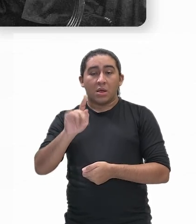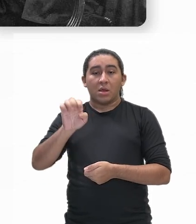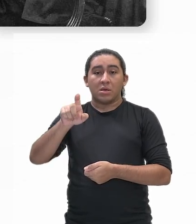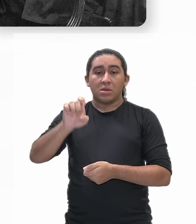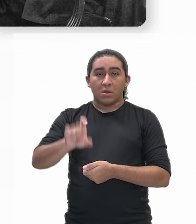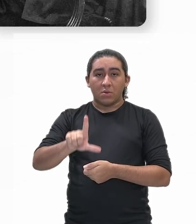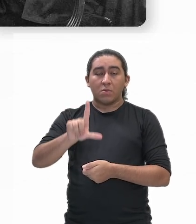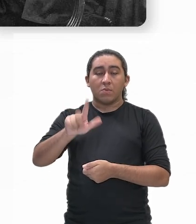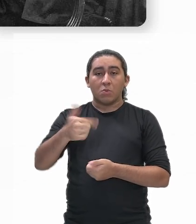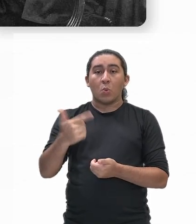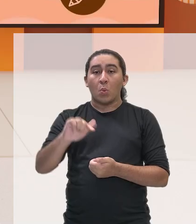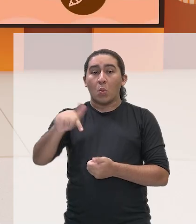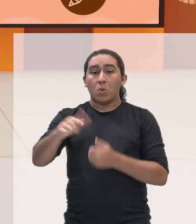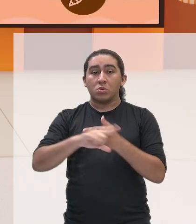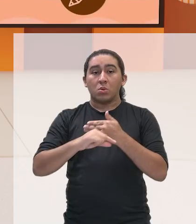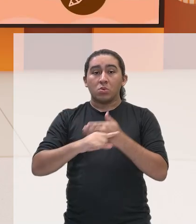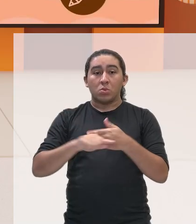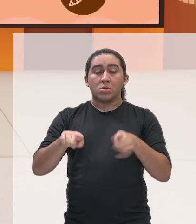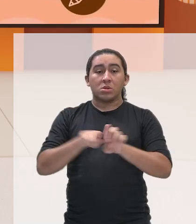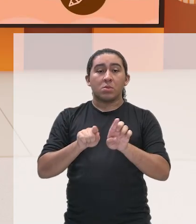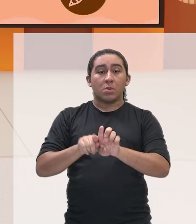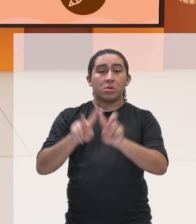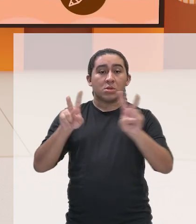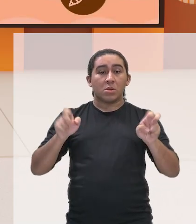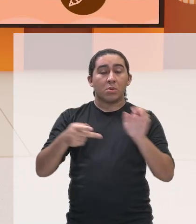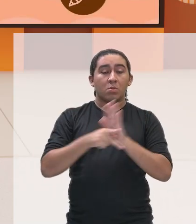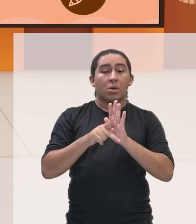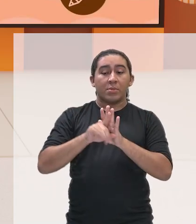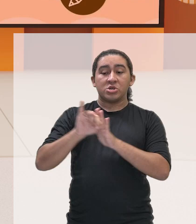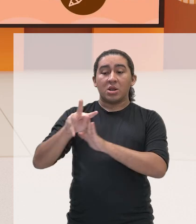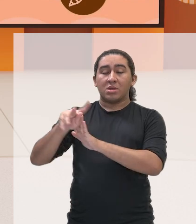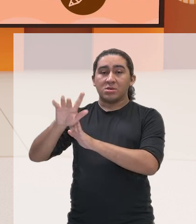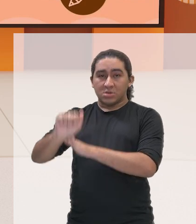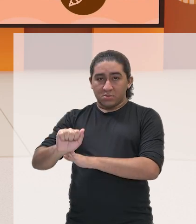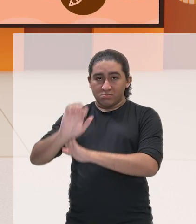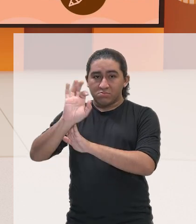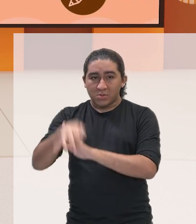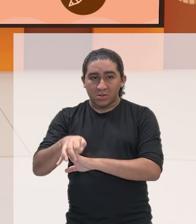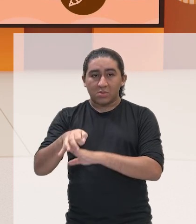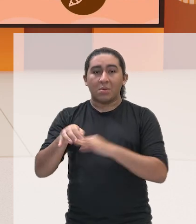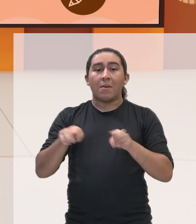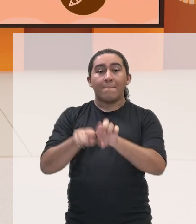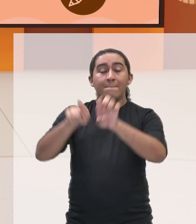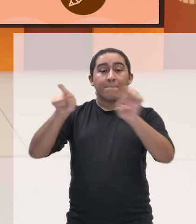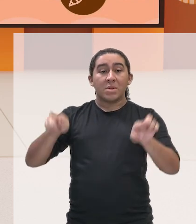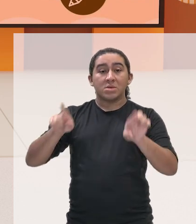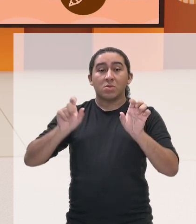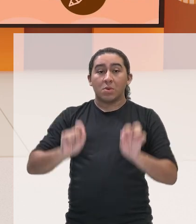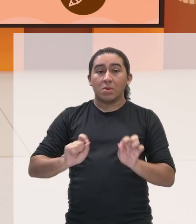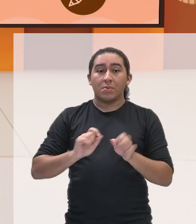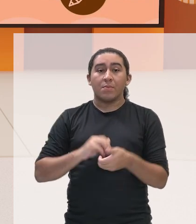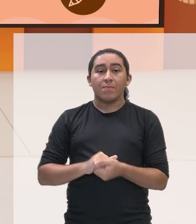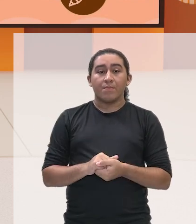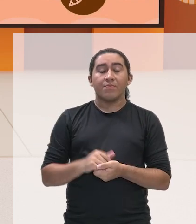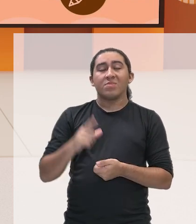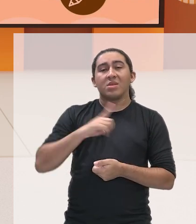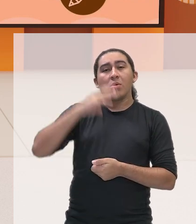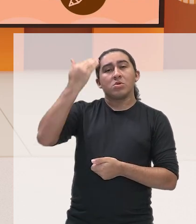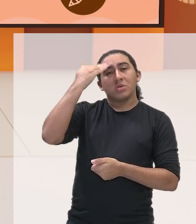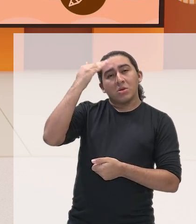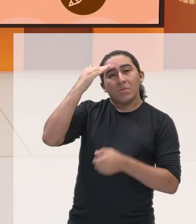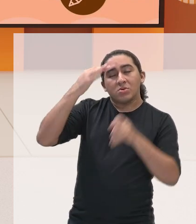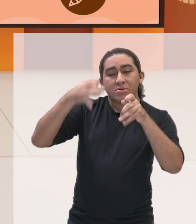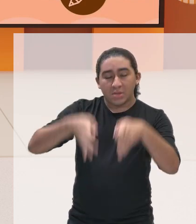Friedrich Hegel, a questão da dialética. Só que ele vai fazer uma